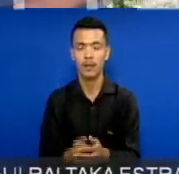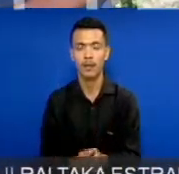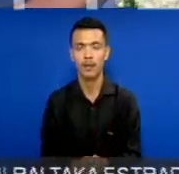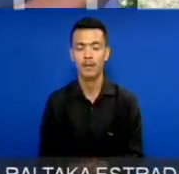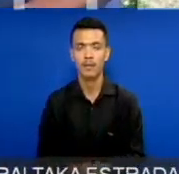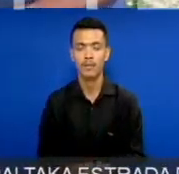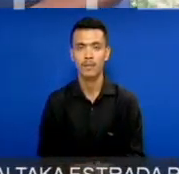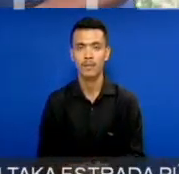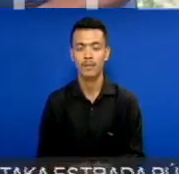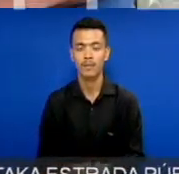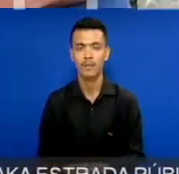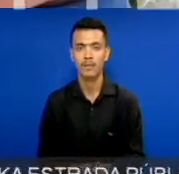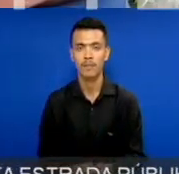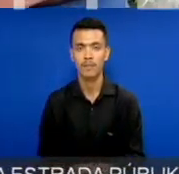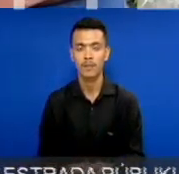governo anterior, era o que ralo bem.